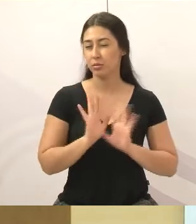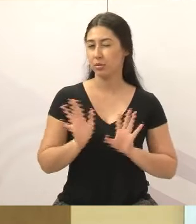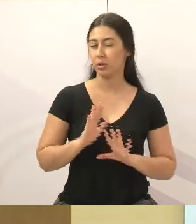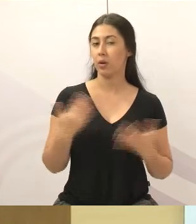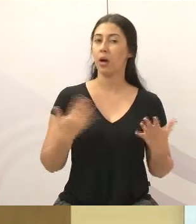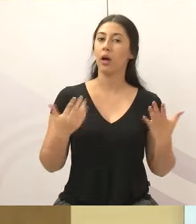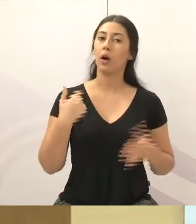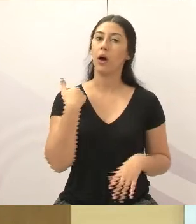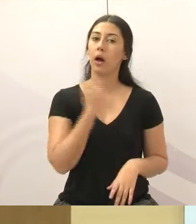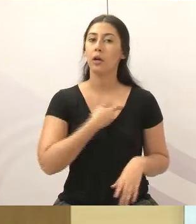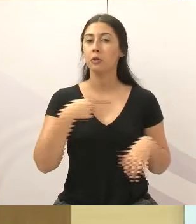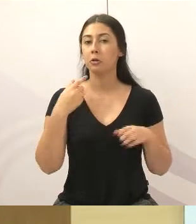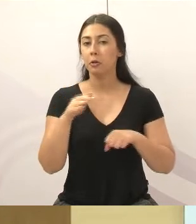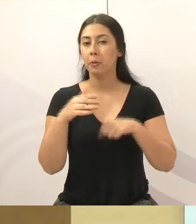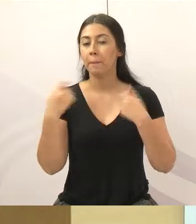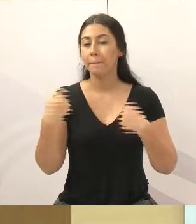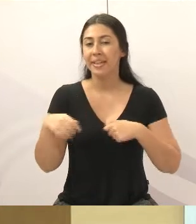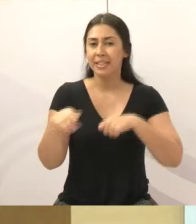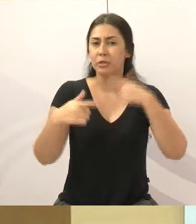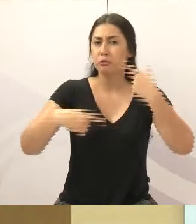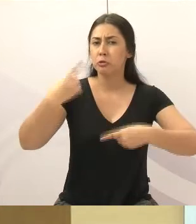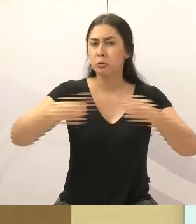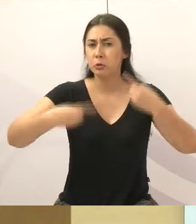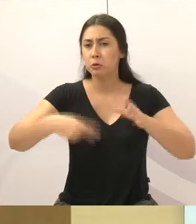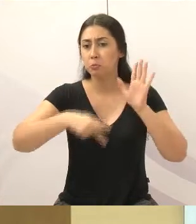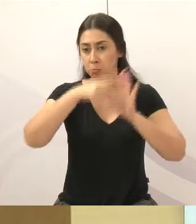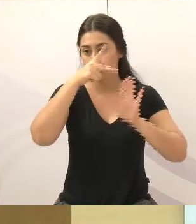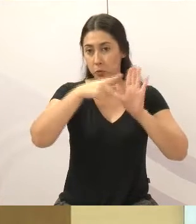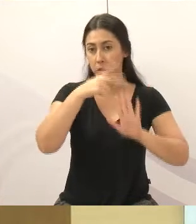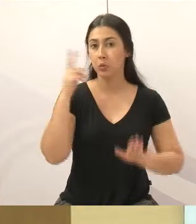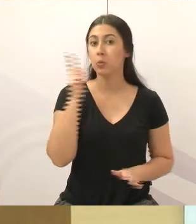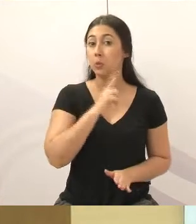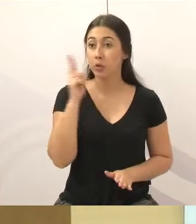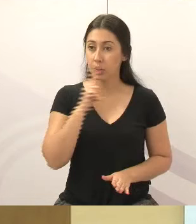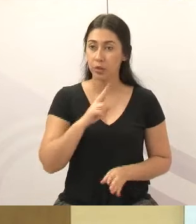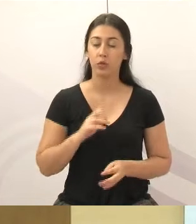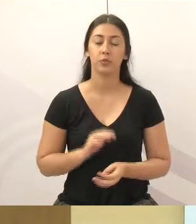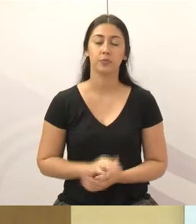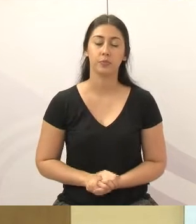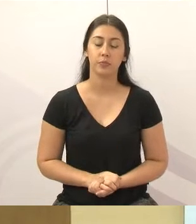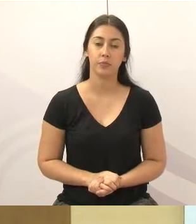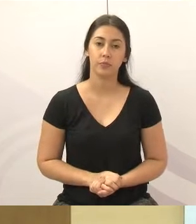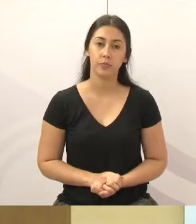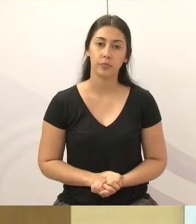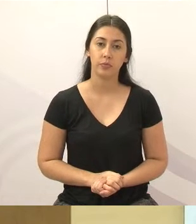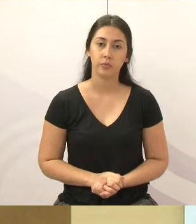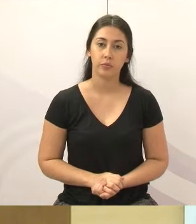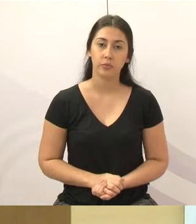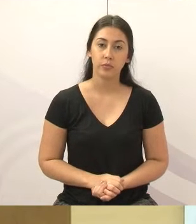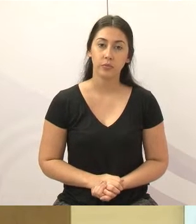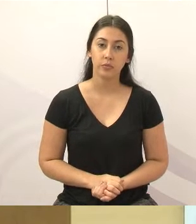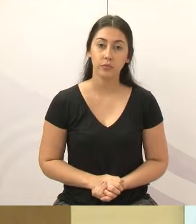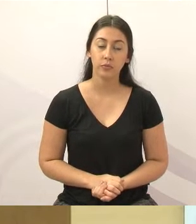discutir nesse momento esses projetos de grande interesse para a população. E isso que a gente está fazendo aqui.